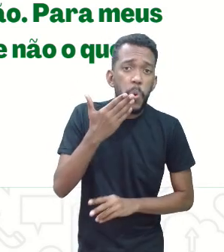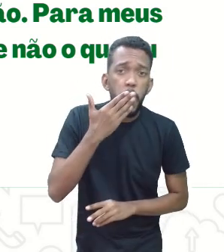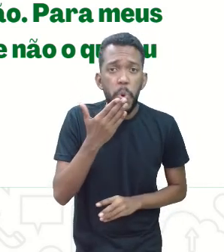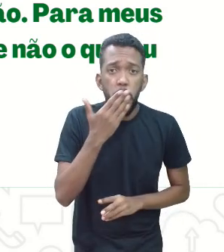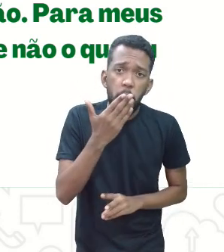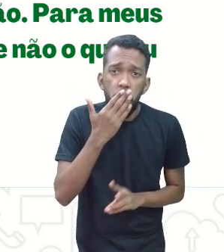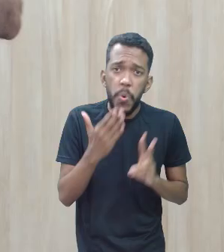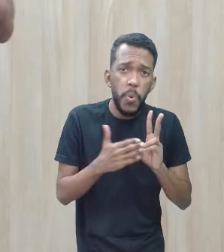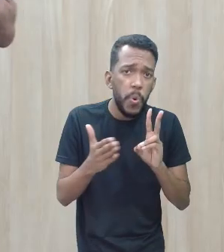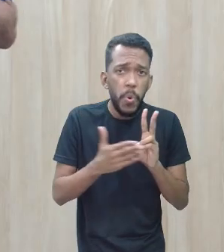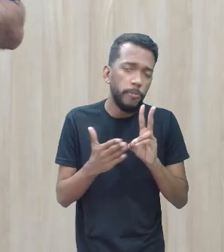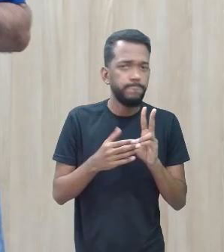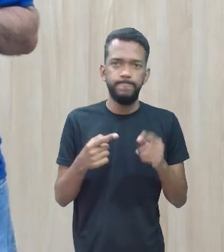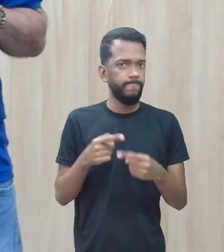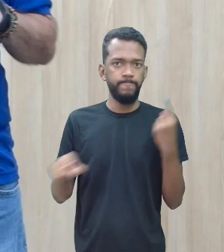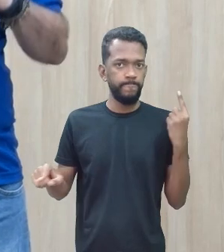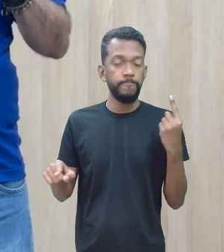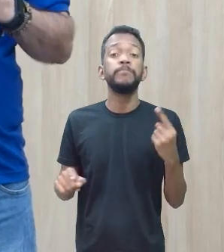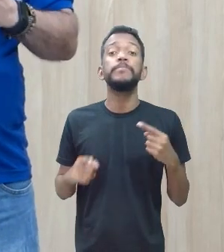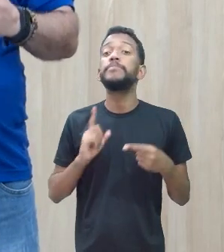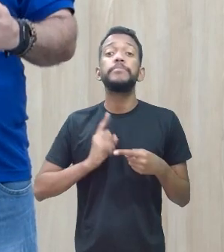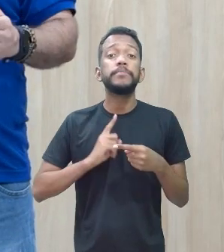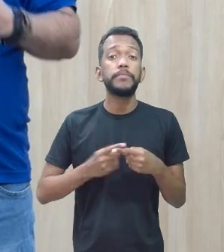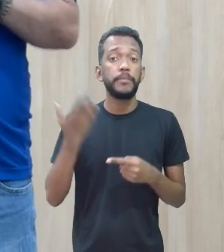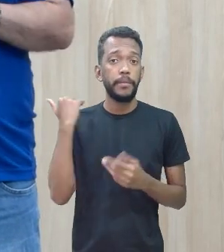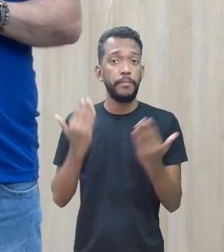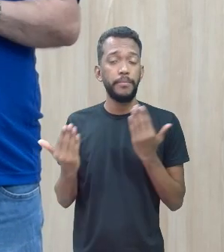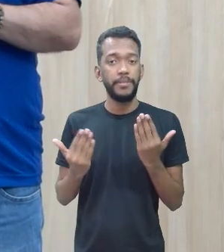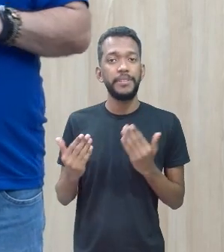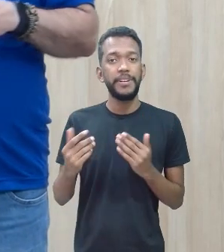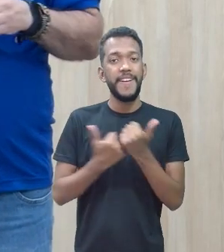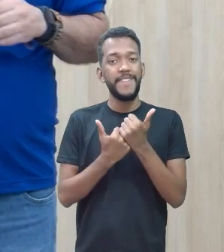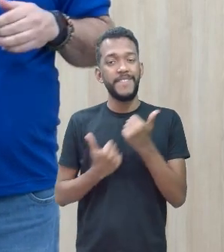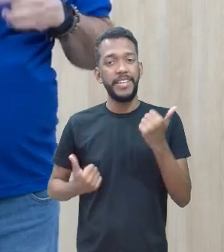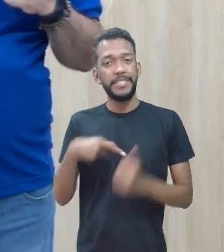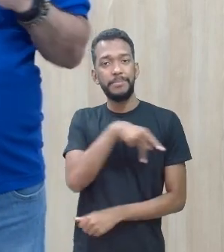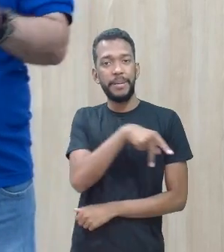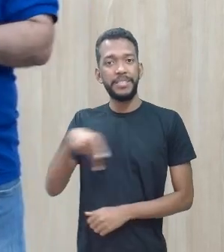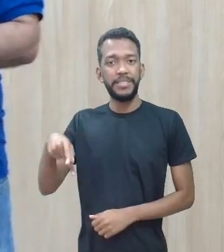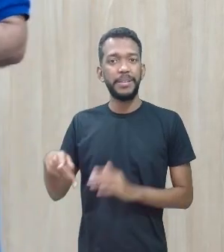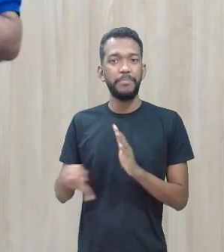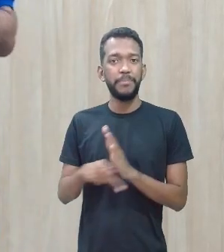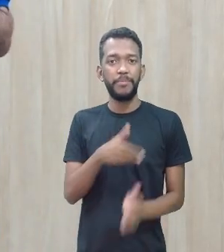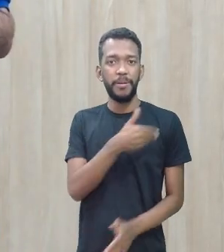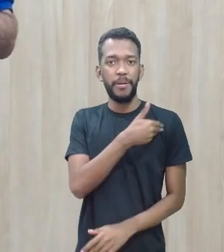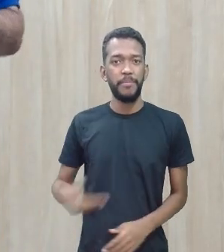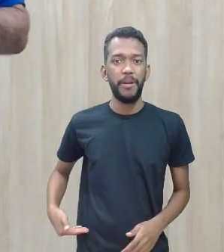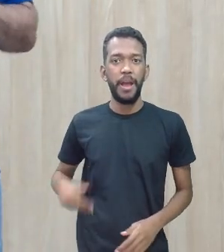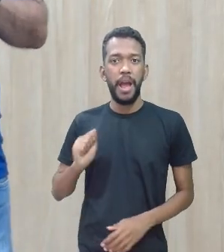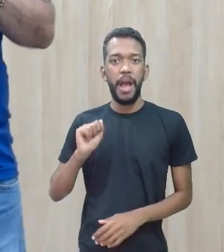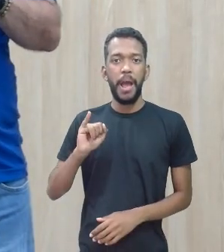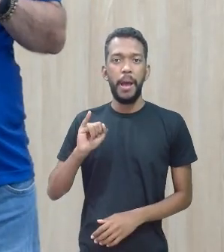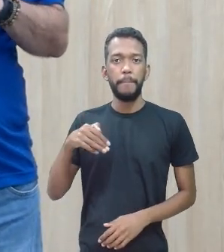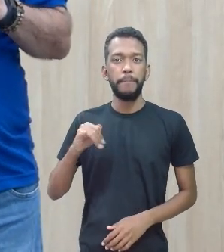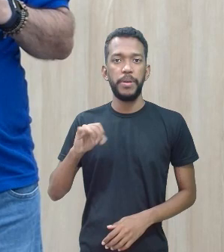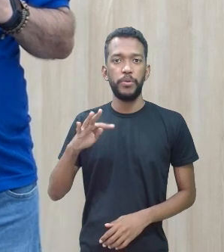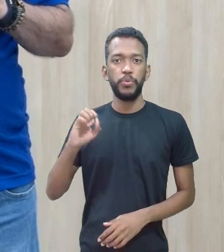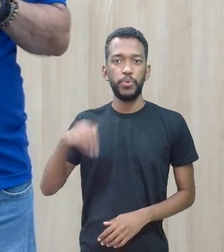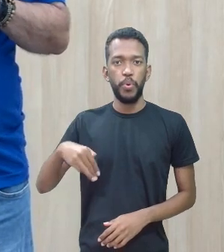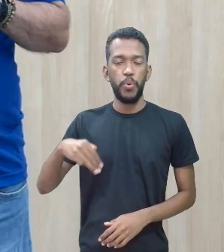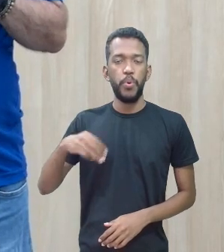atrás, nós tivemos uma polêmica porque o vice-presidente, né, da República, o Hamilton Mourão, ele se